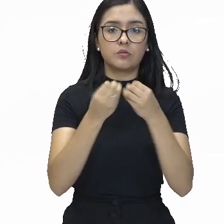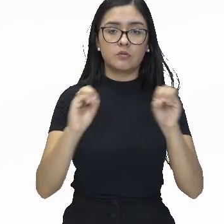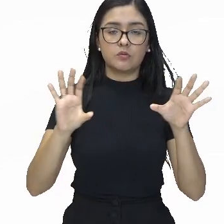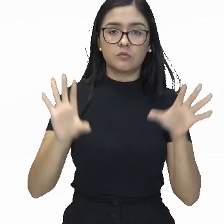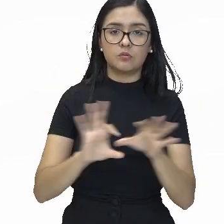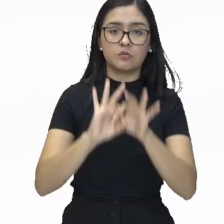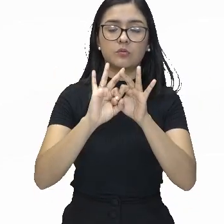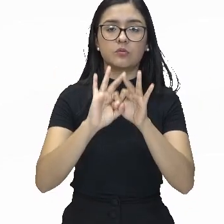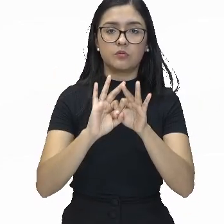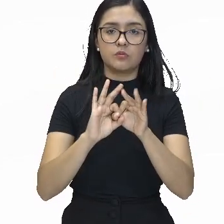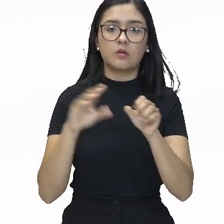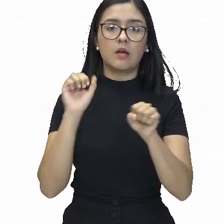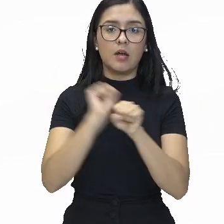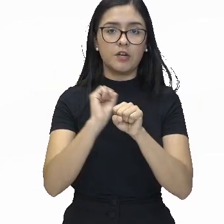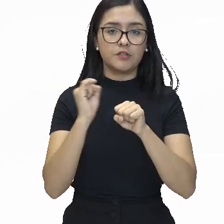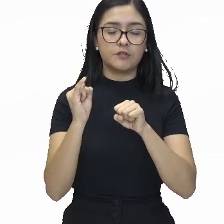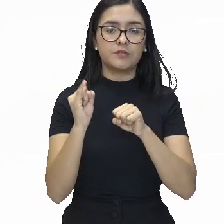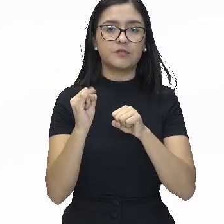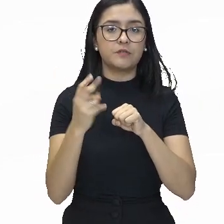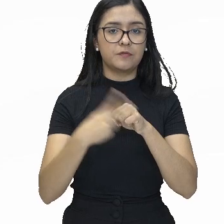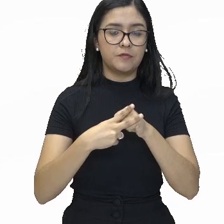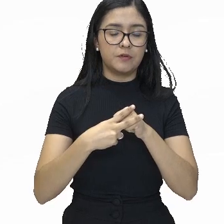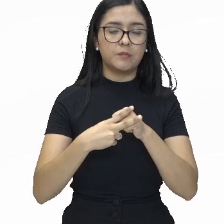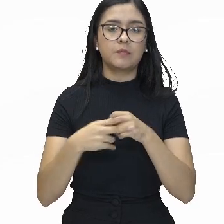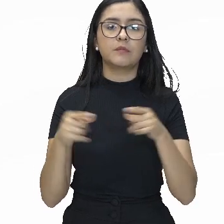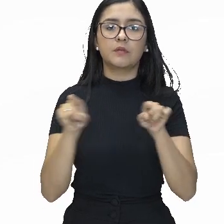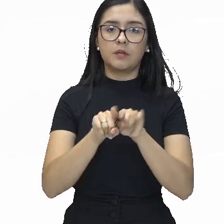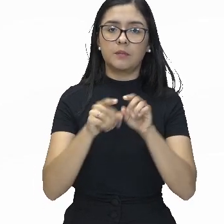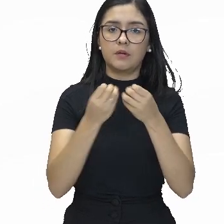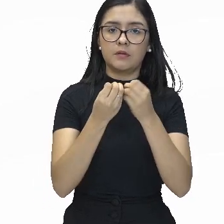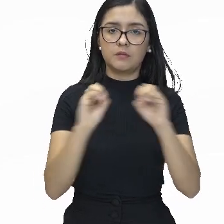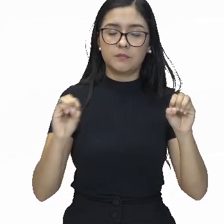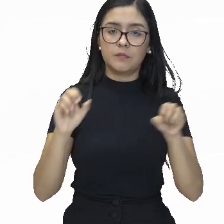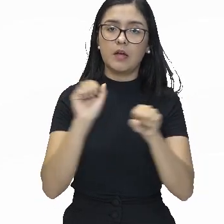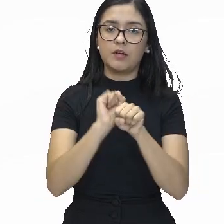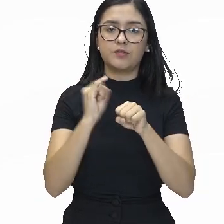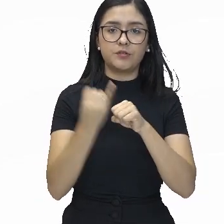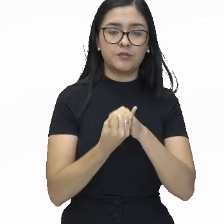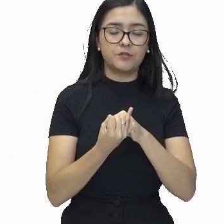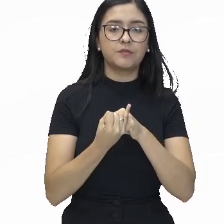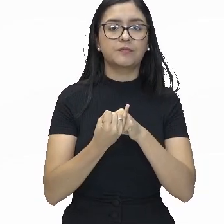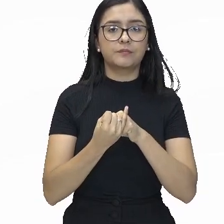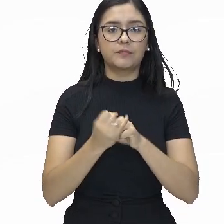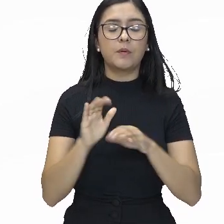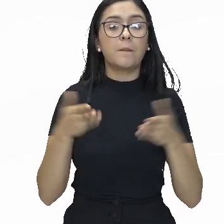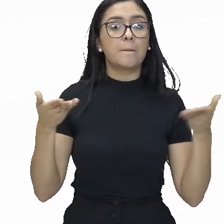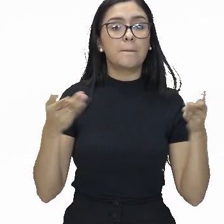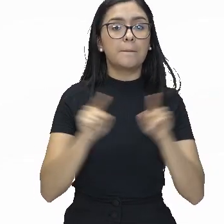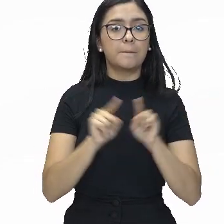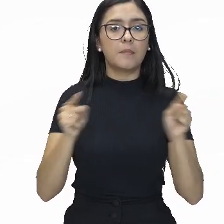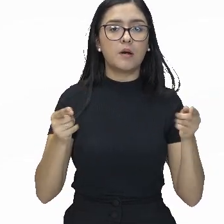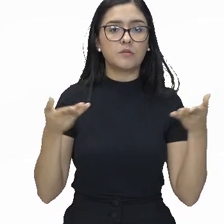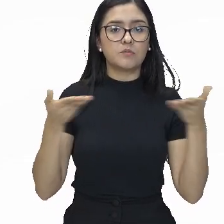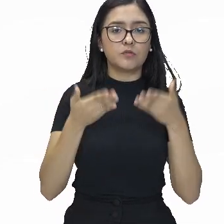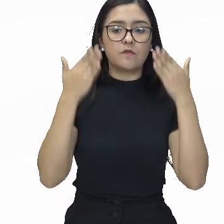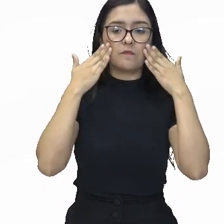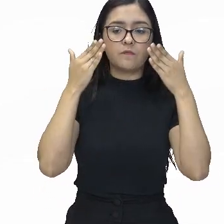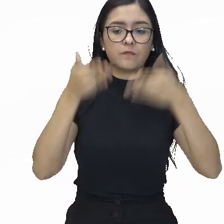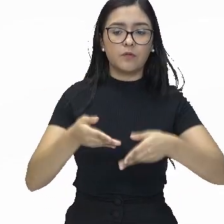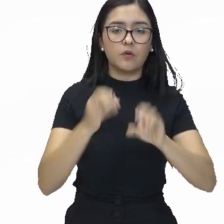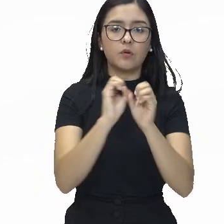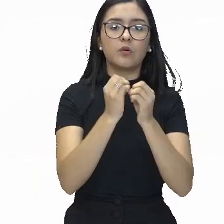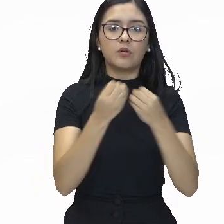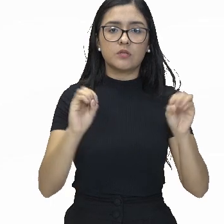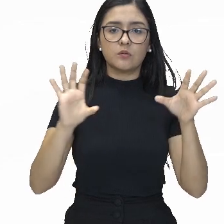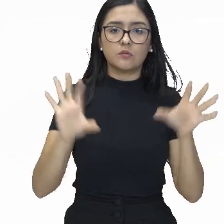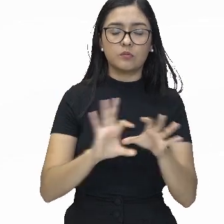subordinadas adverbiais e as subordinadas adjetivas. Nós iremos trabalhar hoje as adjetivas. Aqui